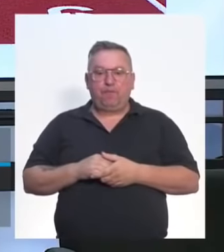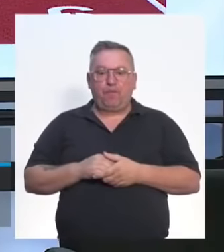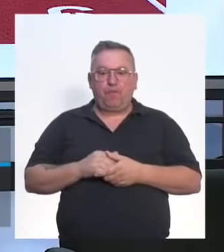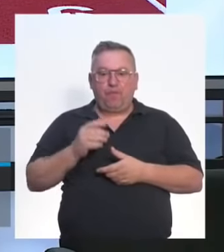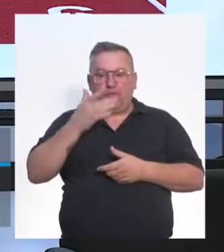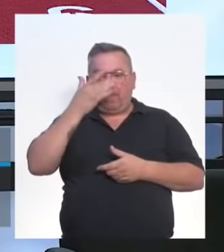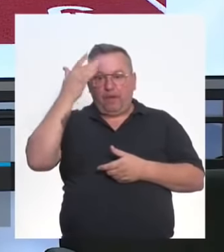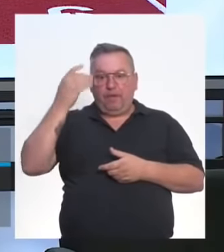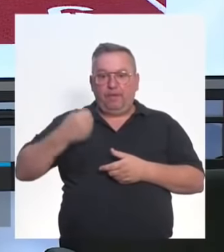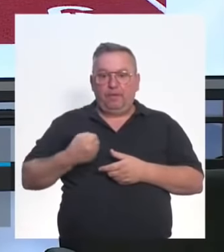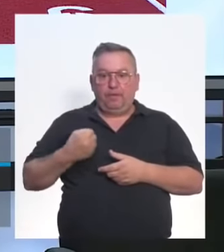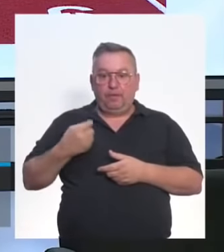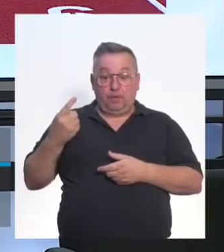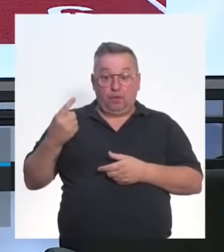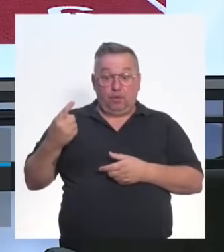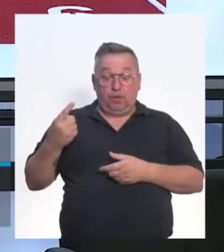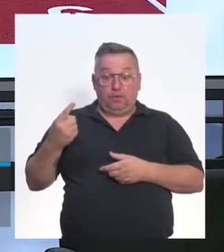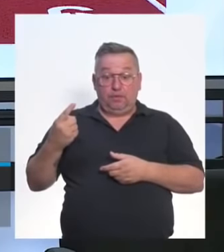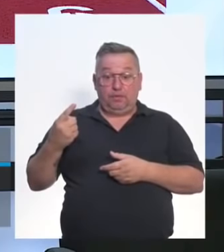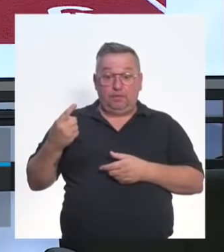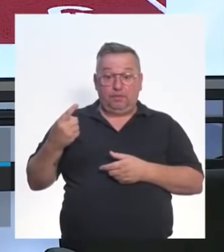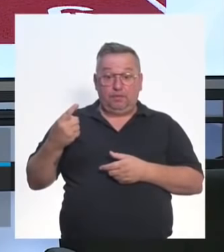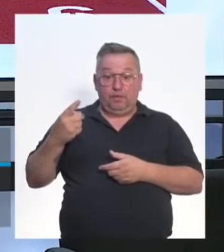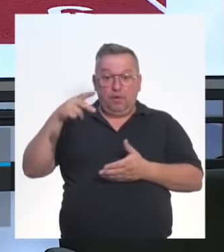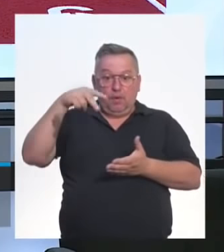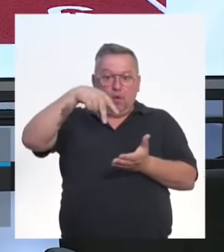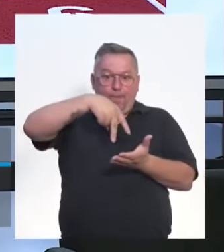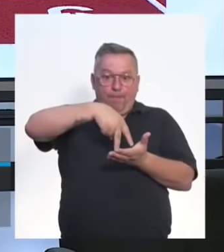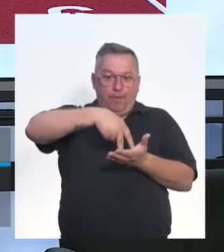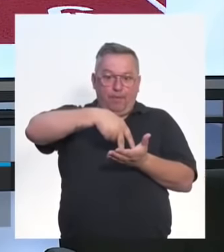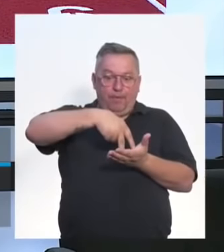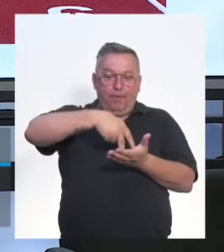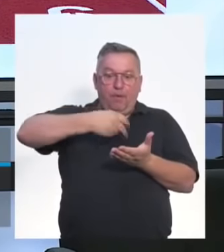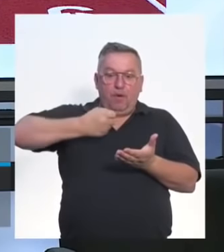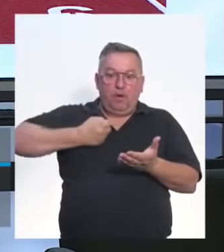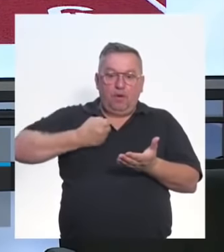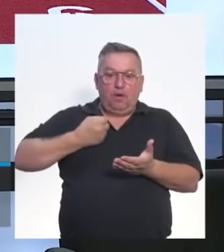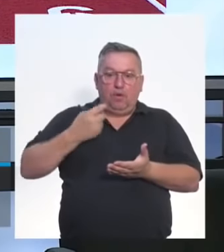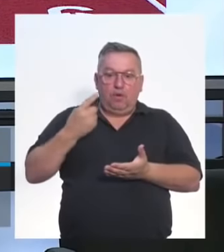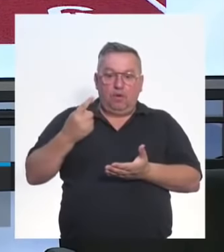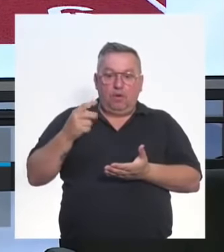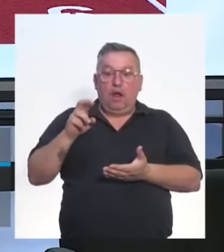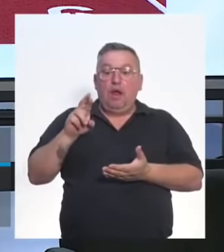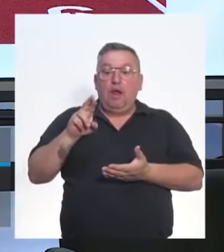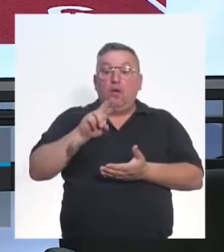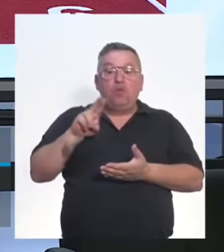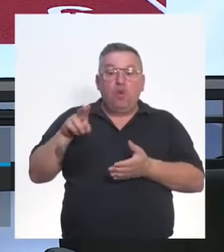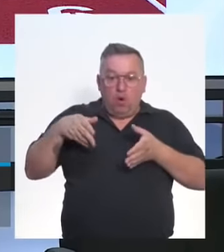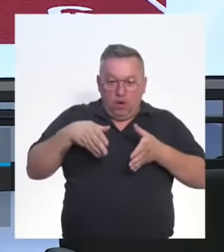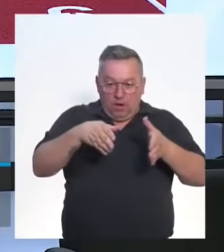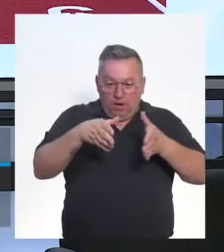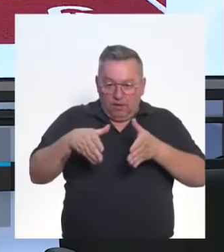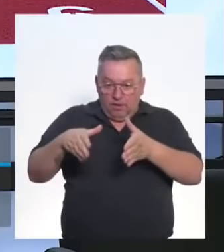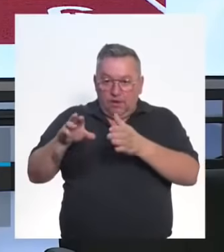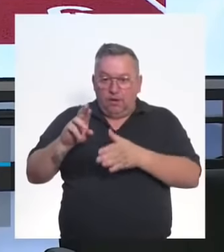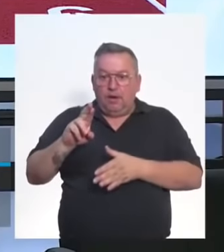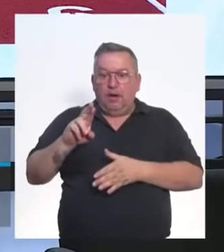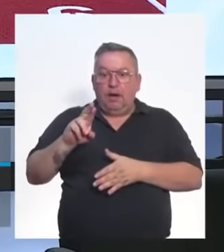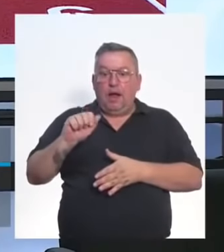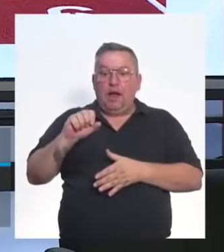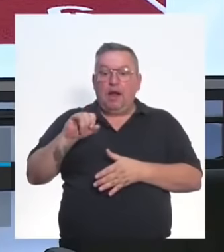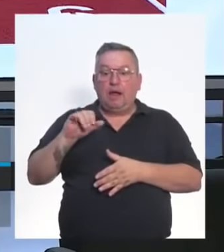atleta que sai aqui, ó, por exemplo, na raia, chama-se raia, na raia